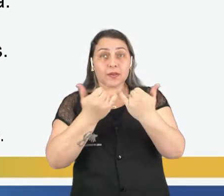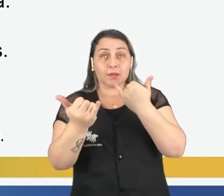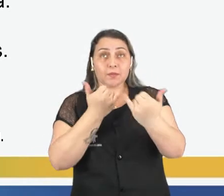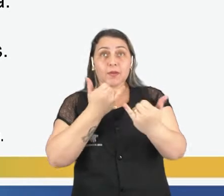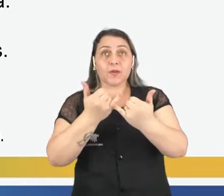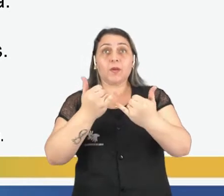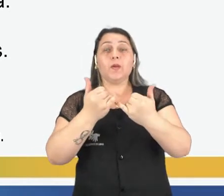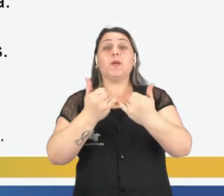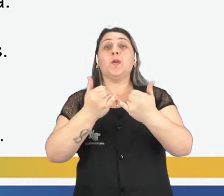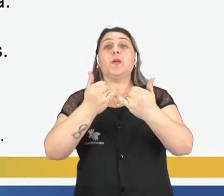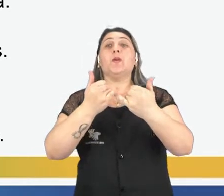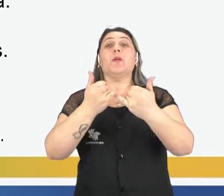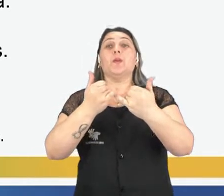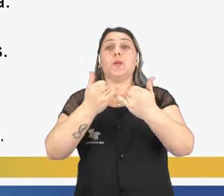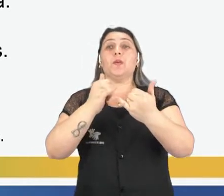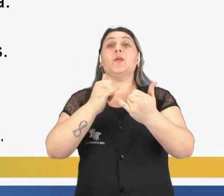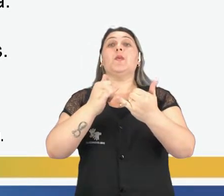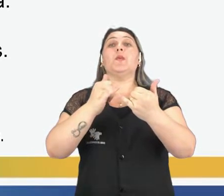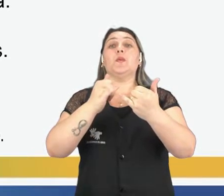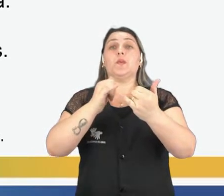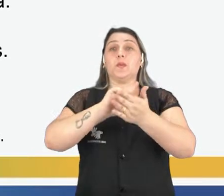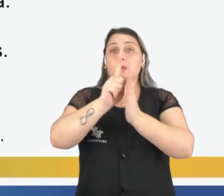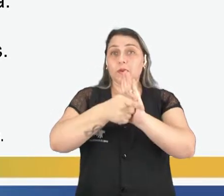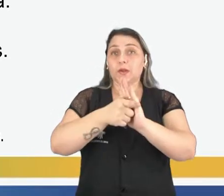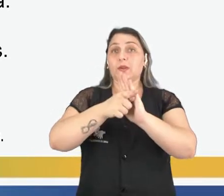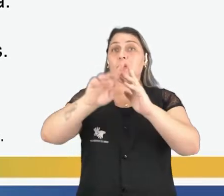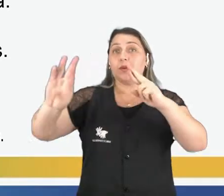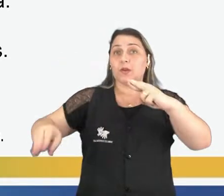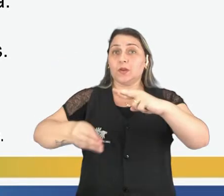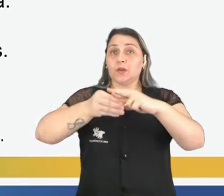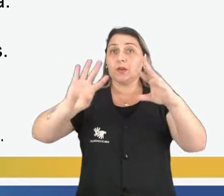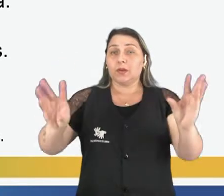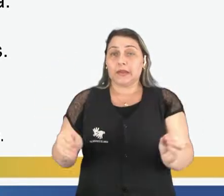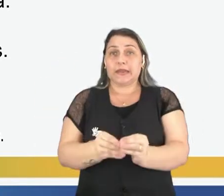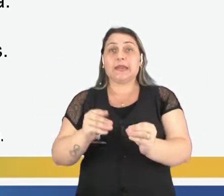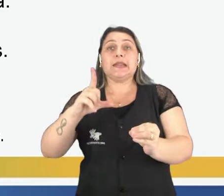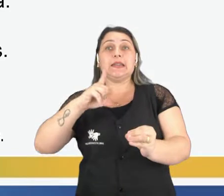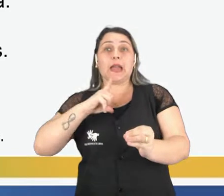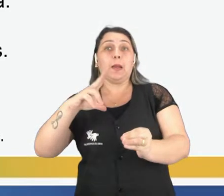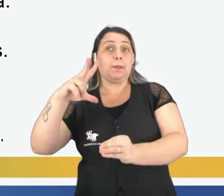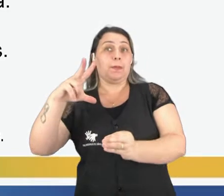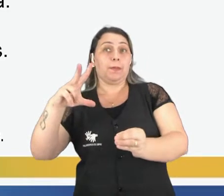os gêneros resumo e resenha possuem algumas especificidades.